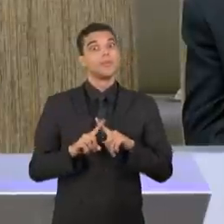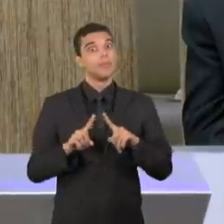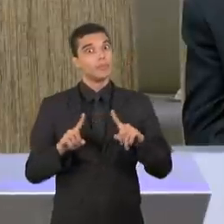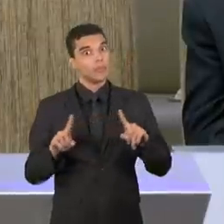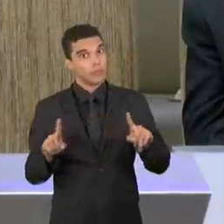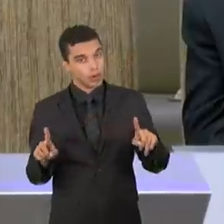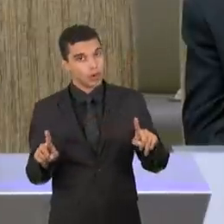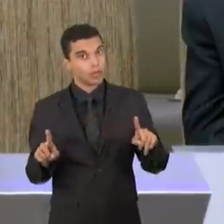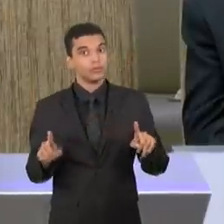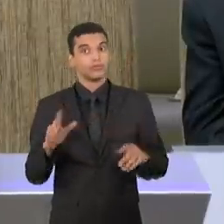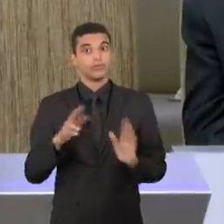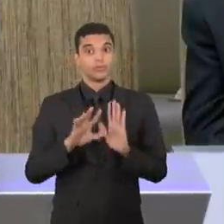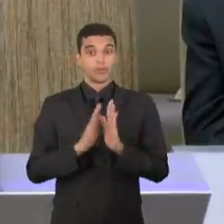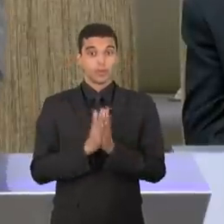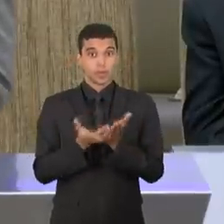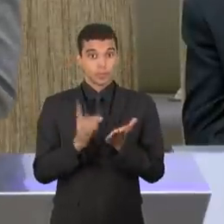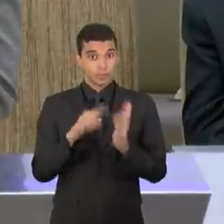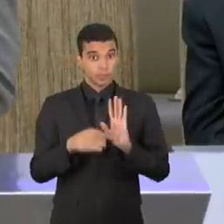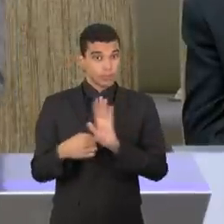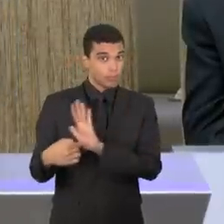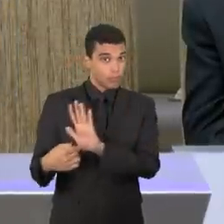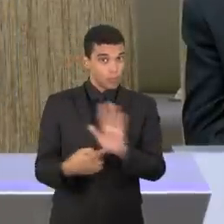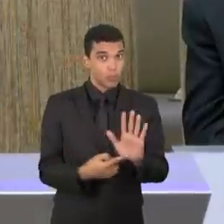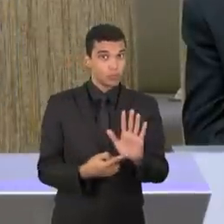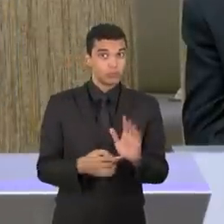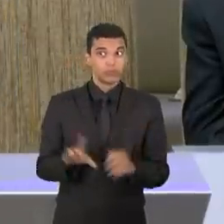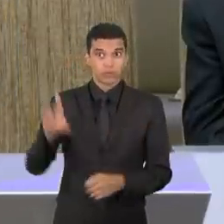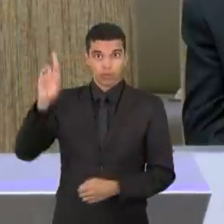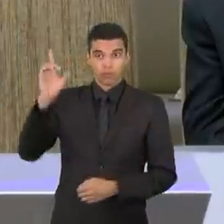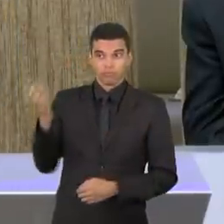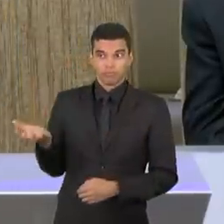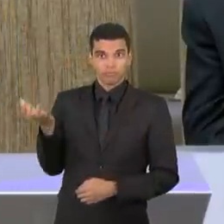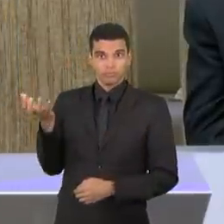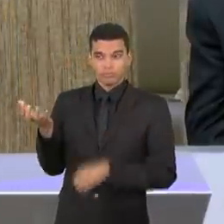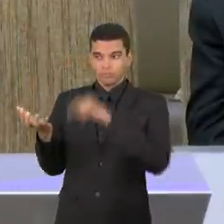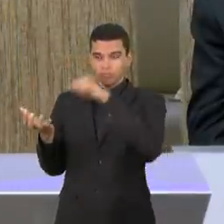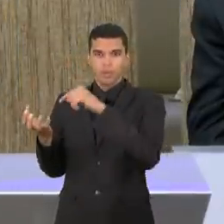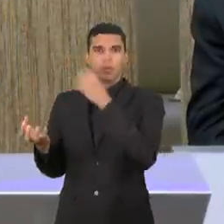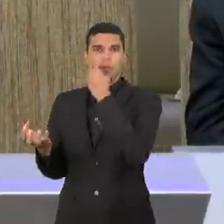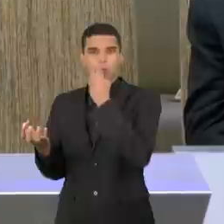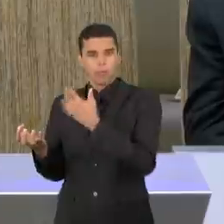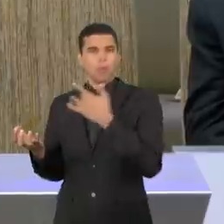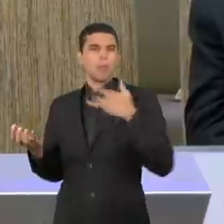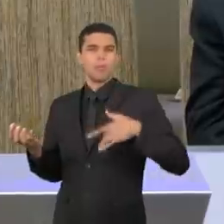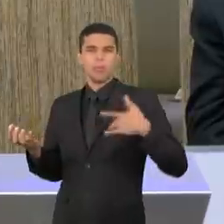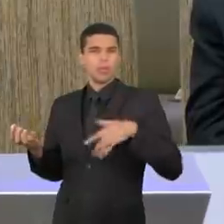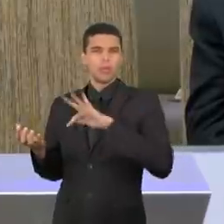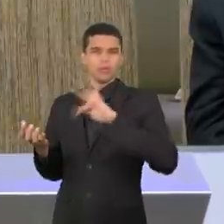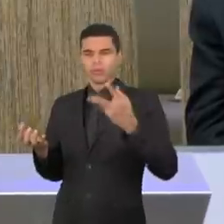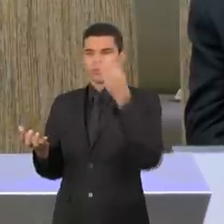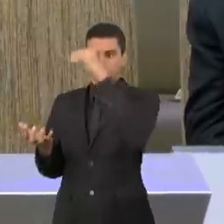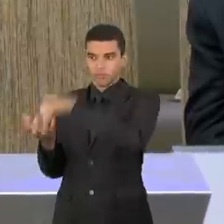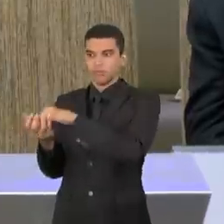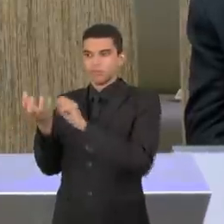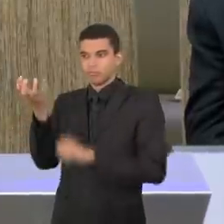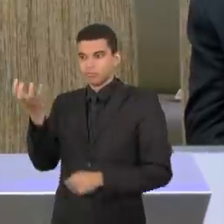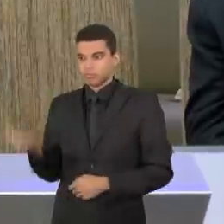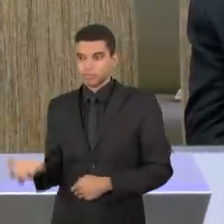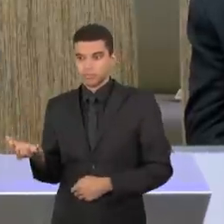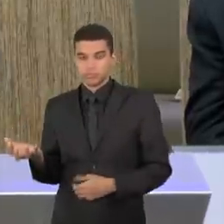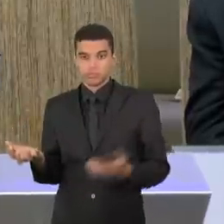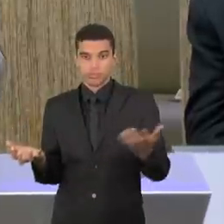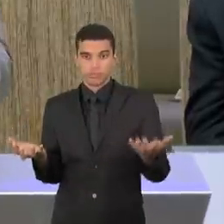de Deus. Jeremias, no capítulo 9, e o versículo 23 e 24, aí chega Deus tomando a boca